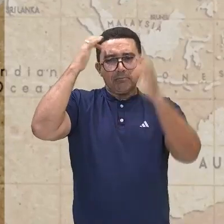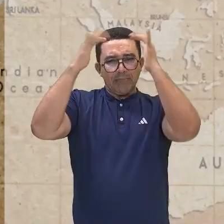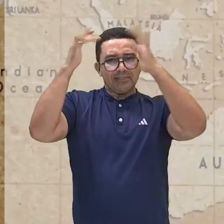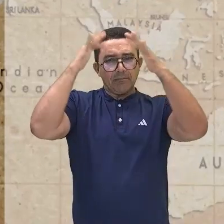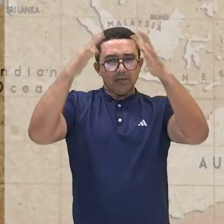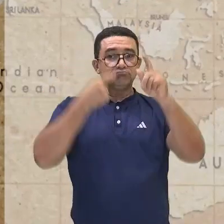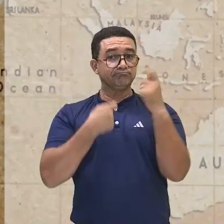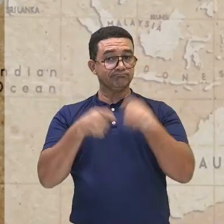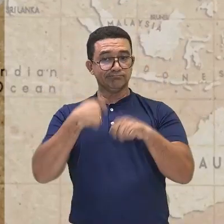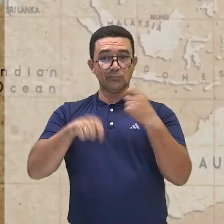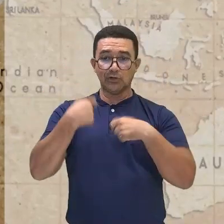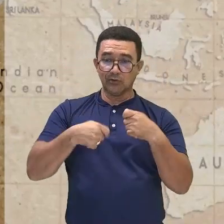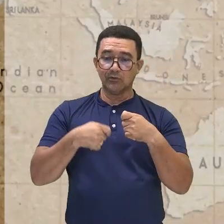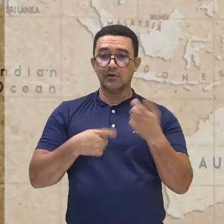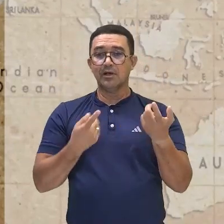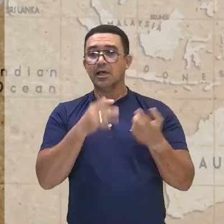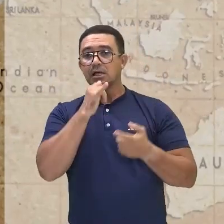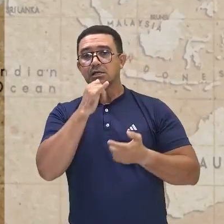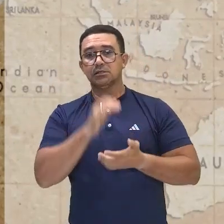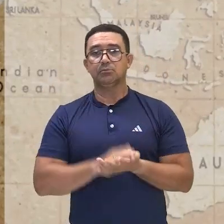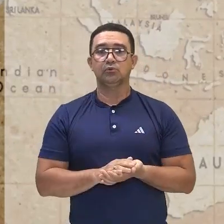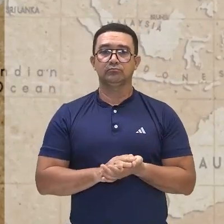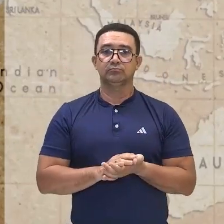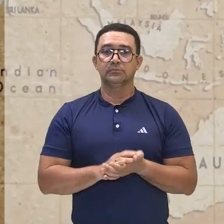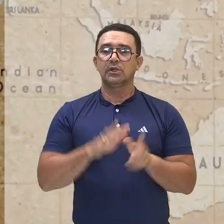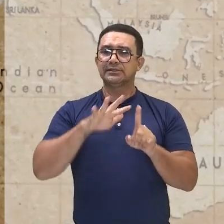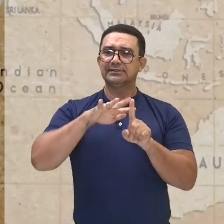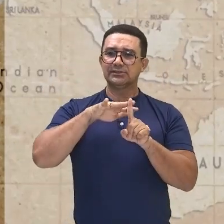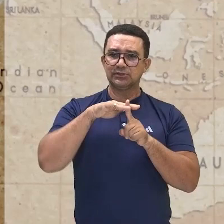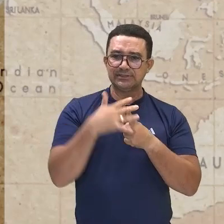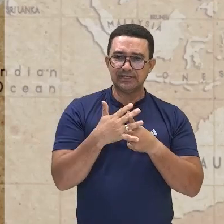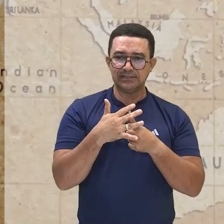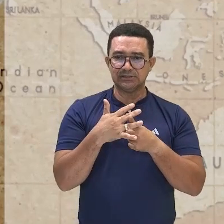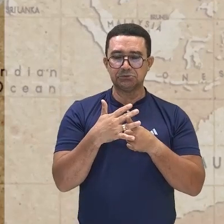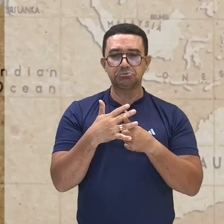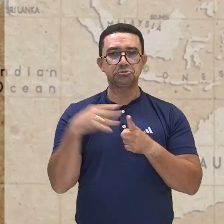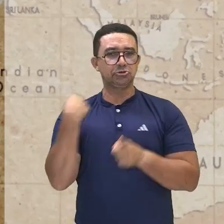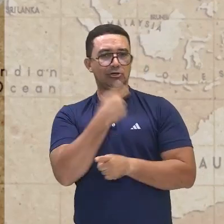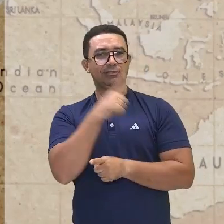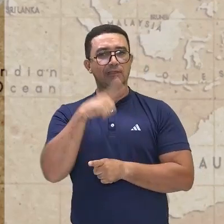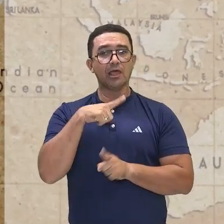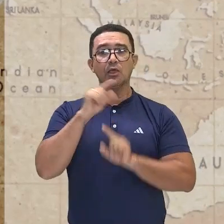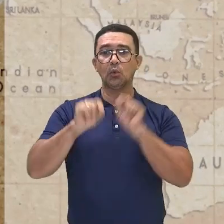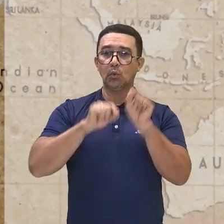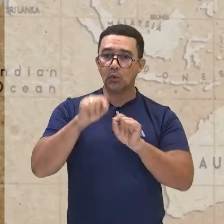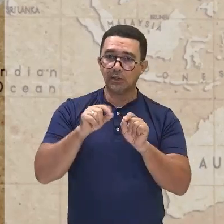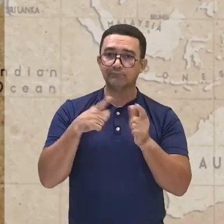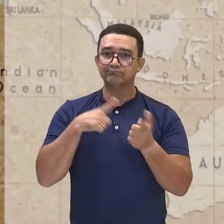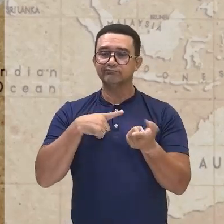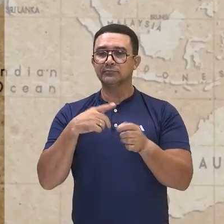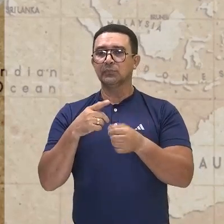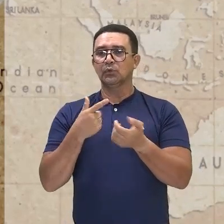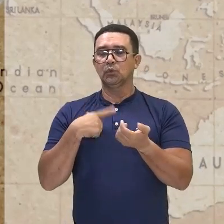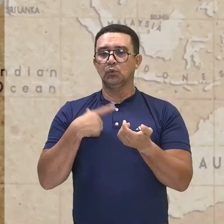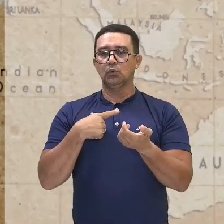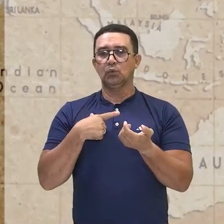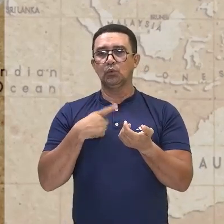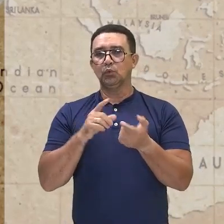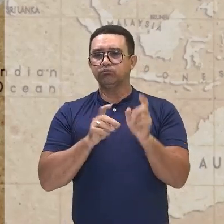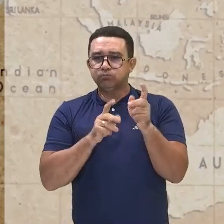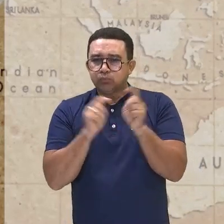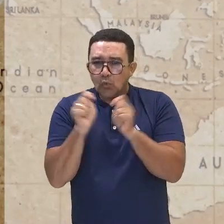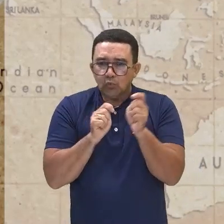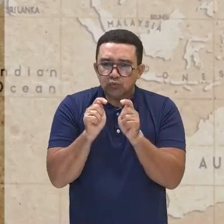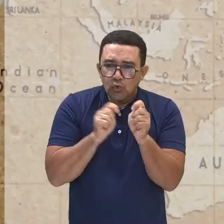algumas divergências, como por exemplo, o socialismo, nós vamos ter ali uma gestão dos meios de produção e da